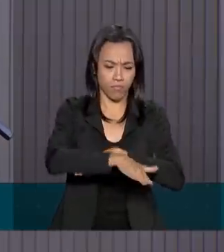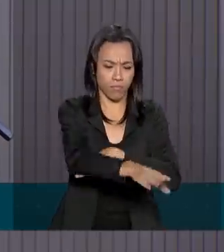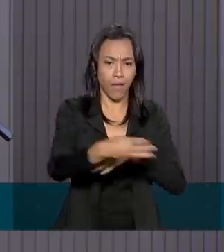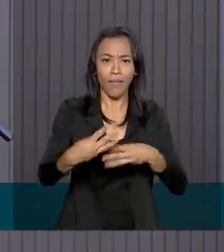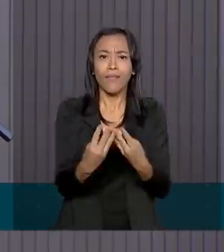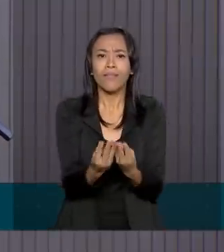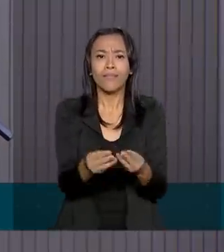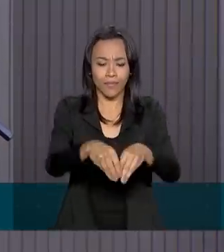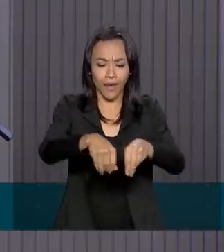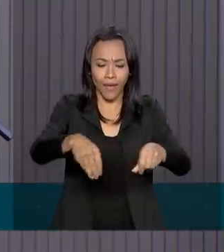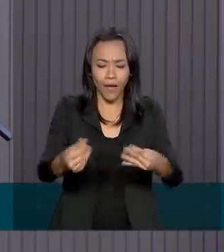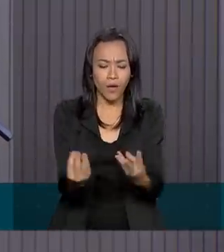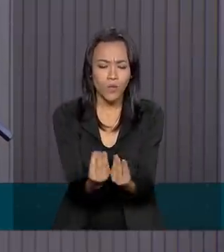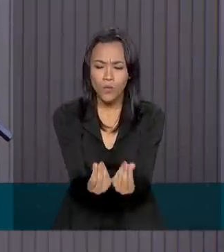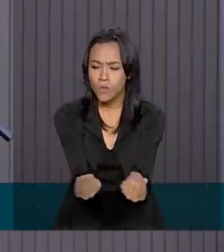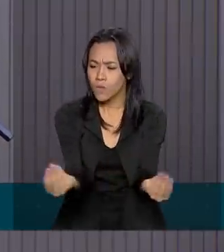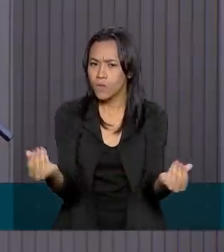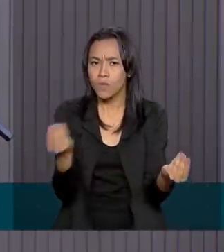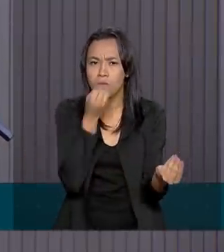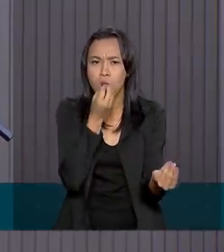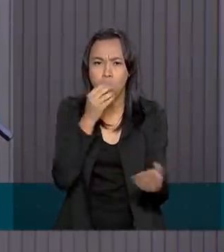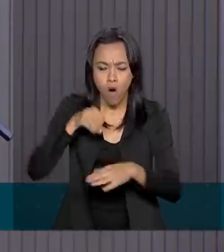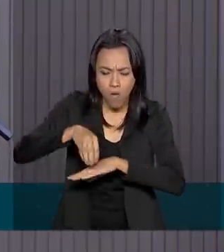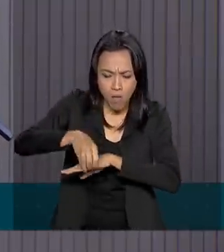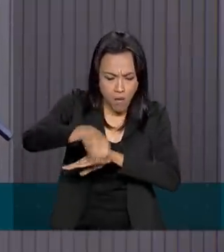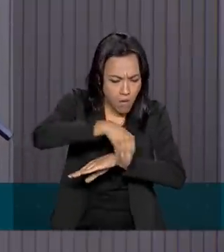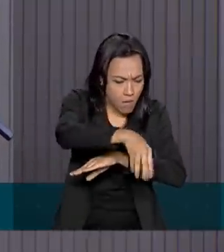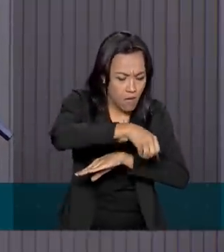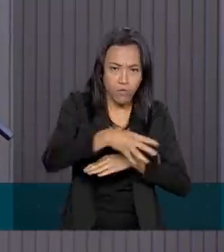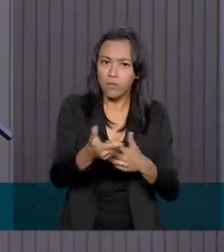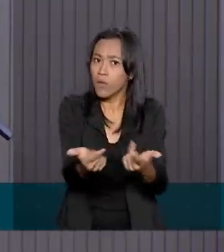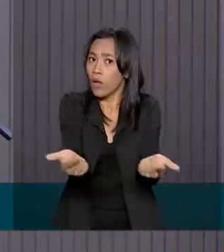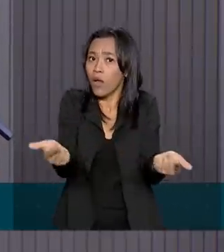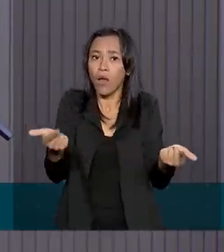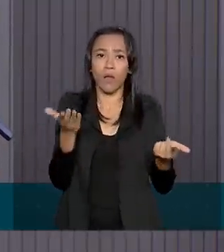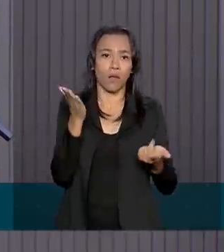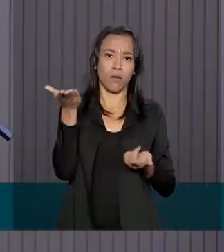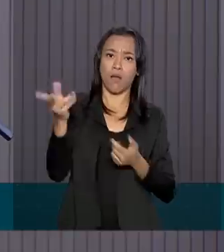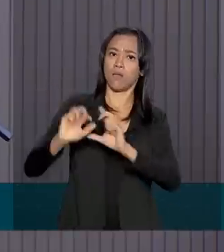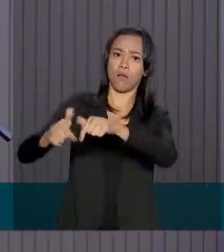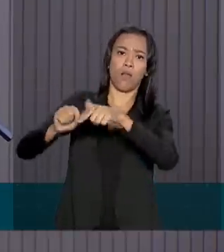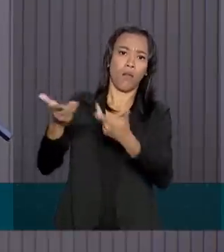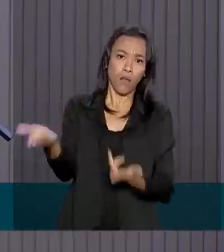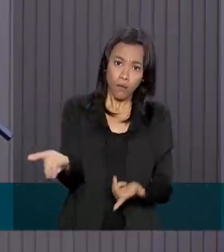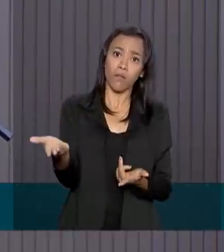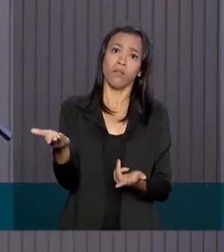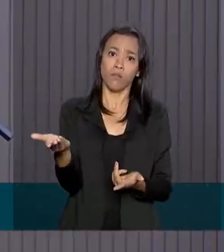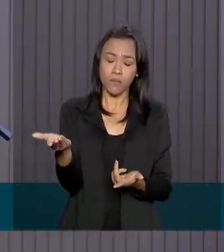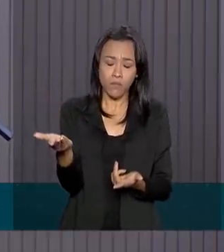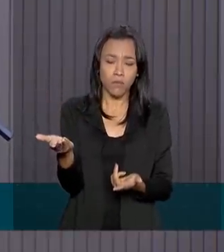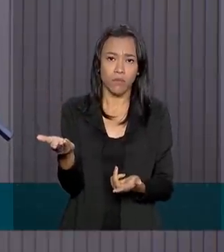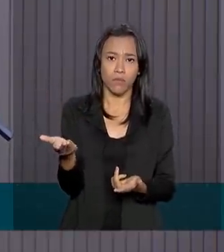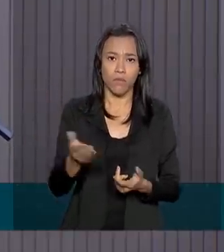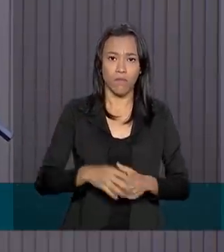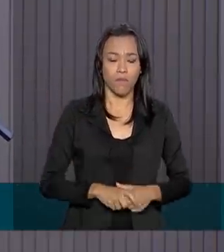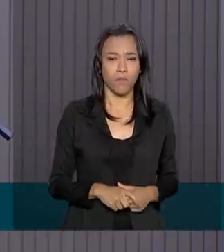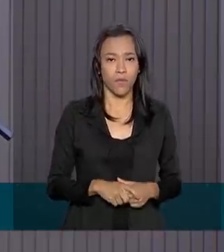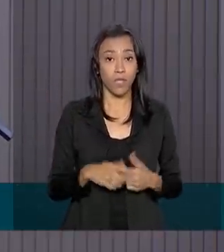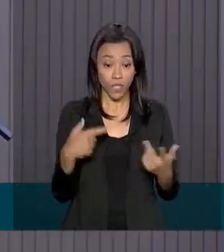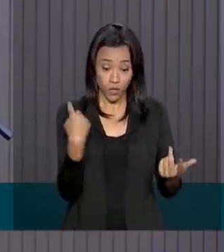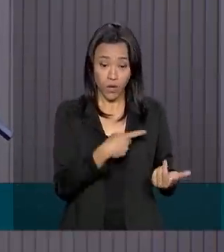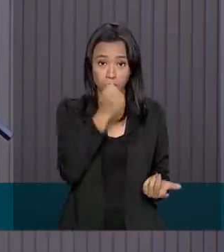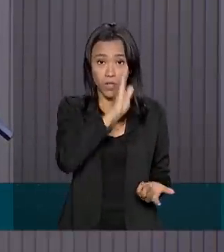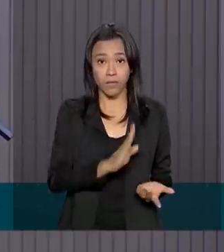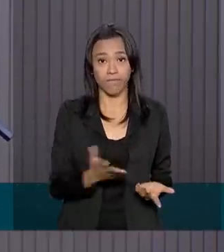férteis, não têm grandes áreas turísticas, a não ser aquelas bíblicas. E olhem